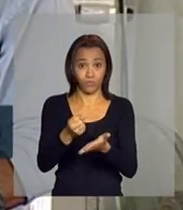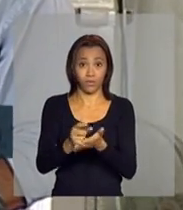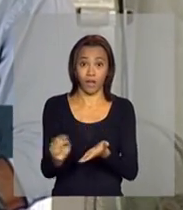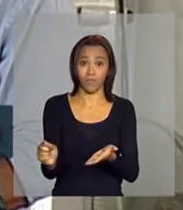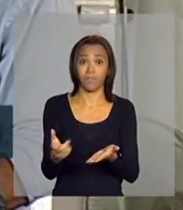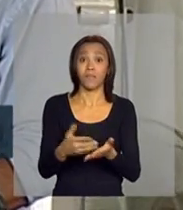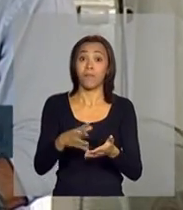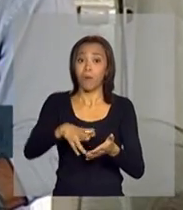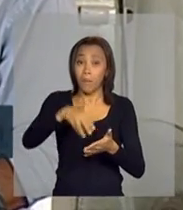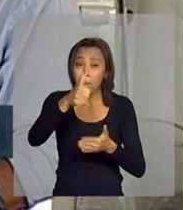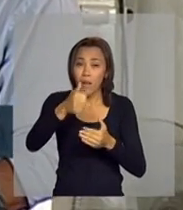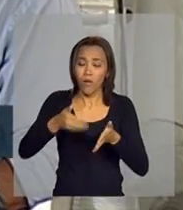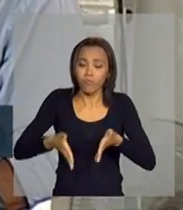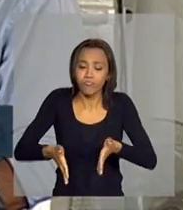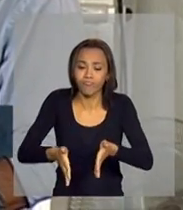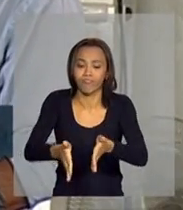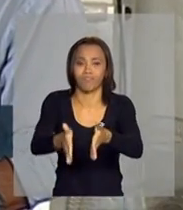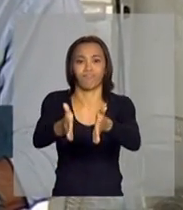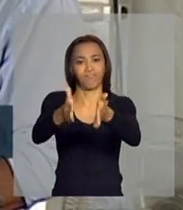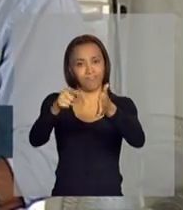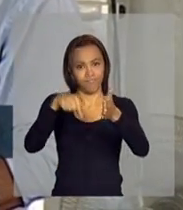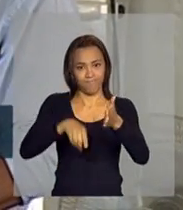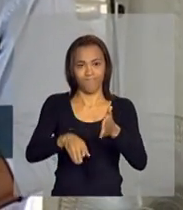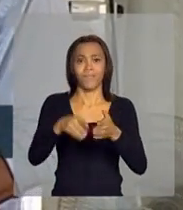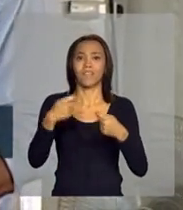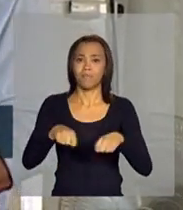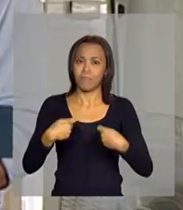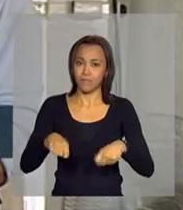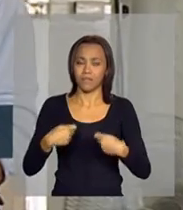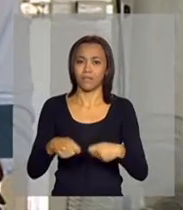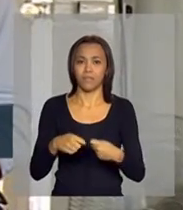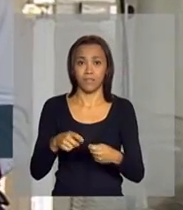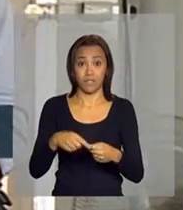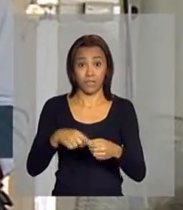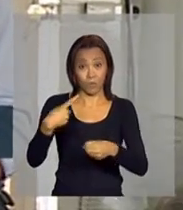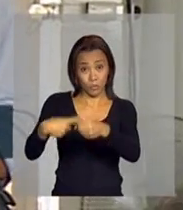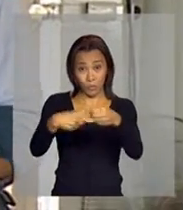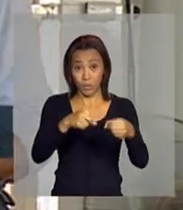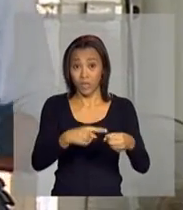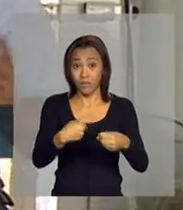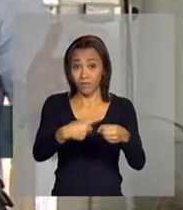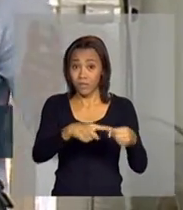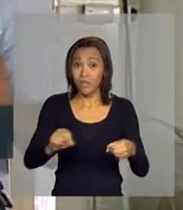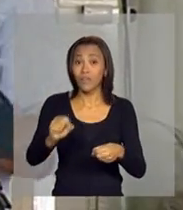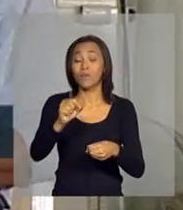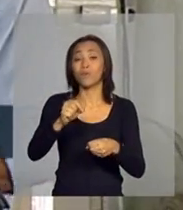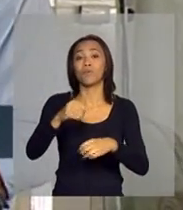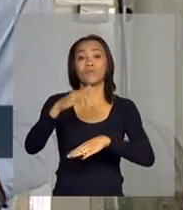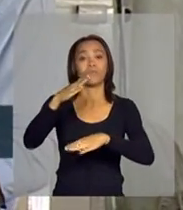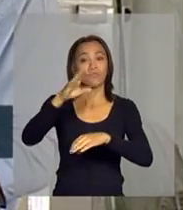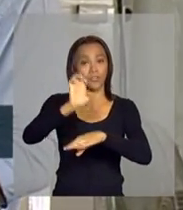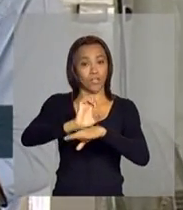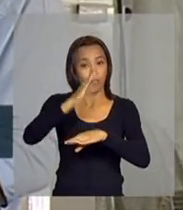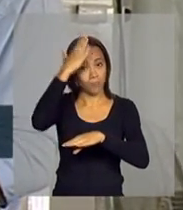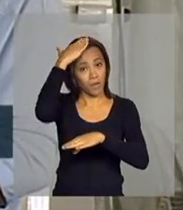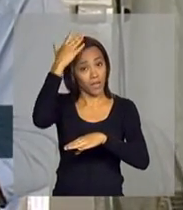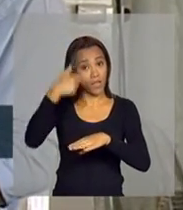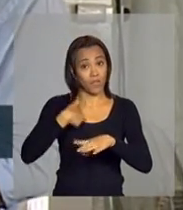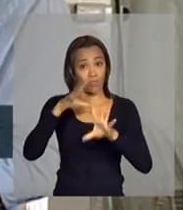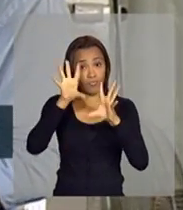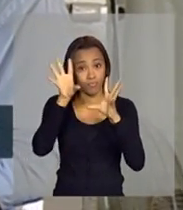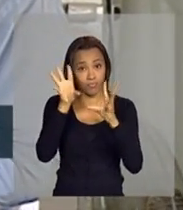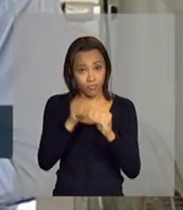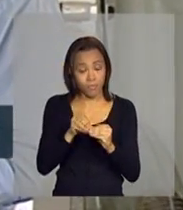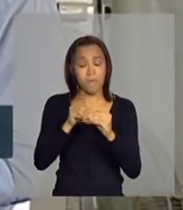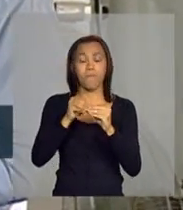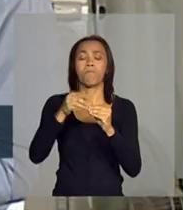suas estradas, que são uma forte necessidade no interior do Paraná. Encerro as minhas palavras, mais